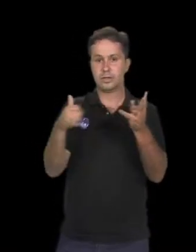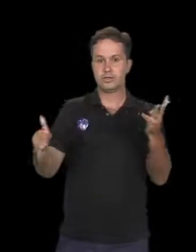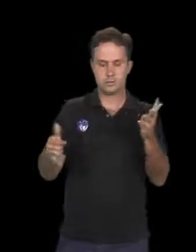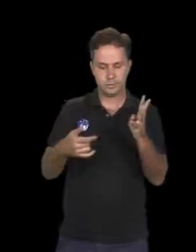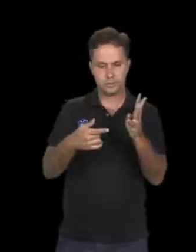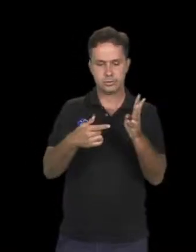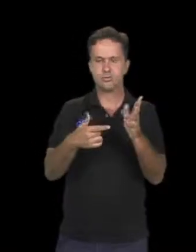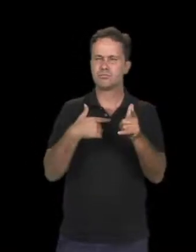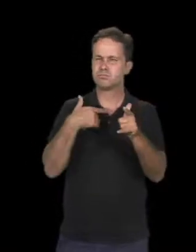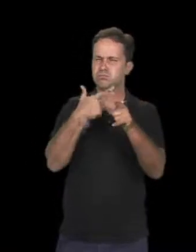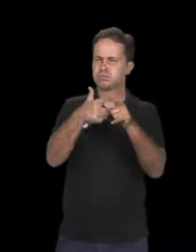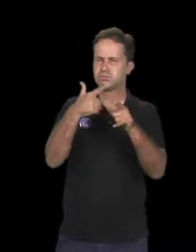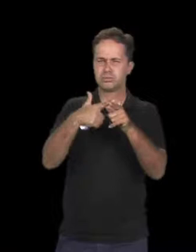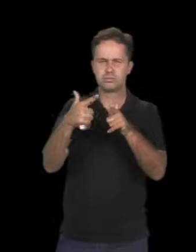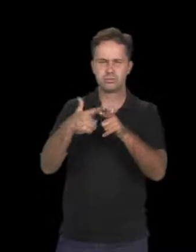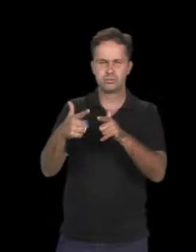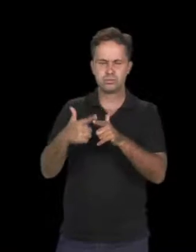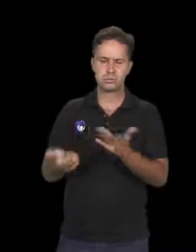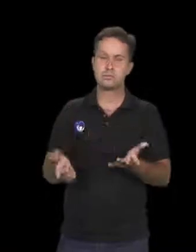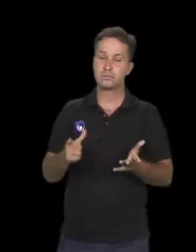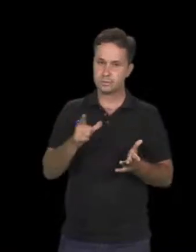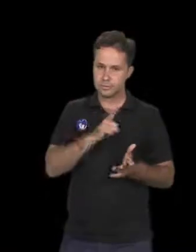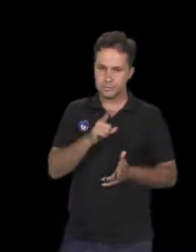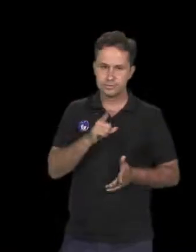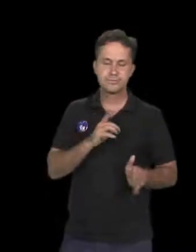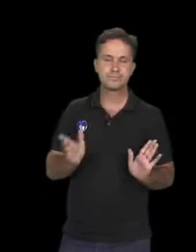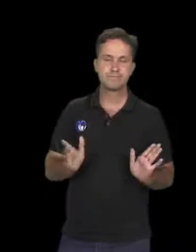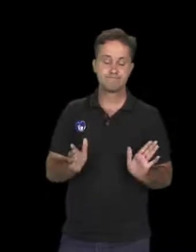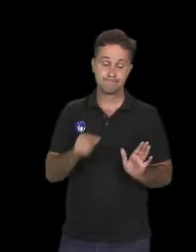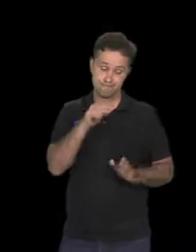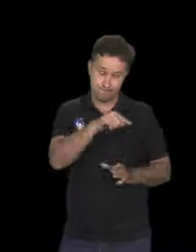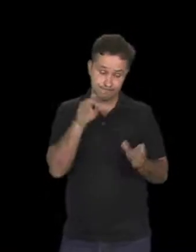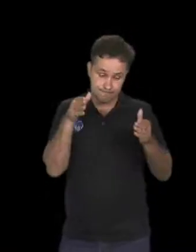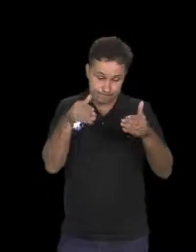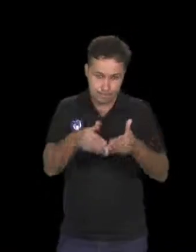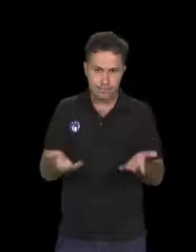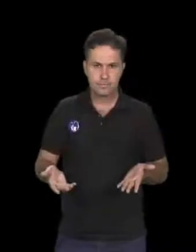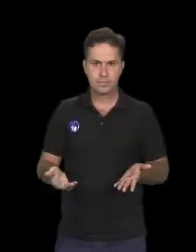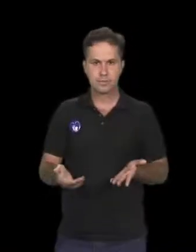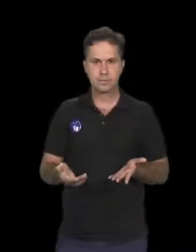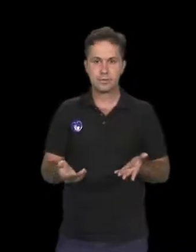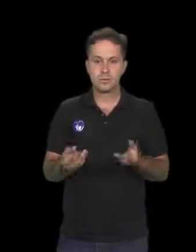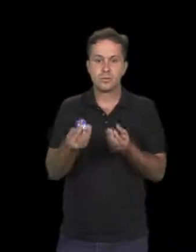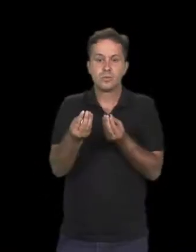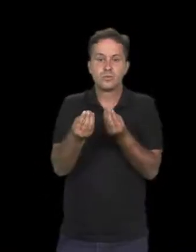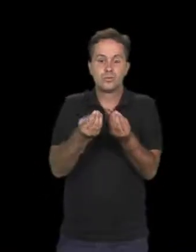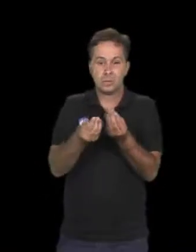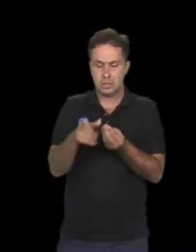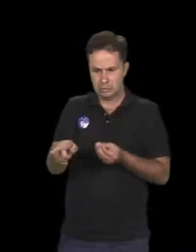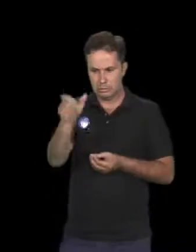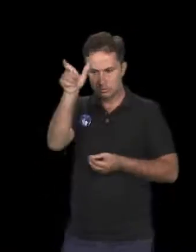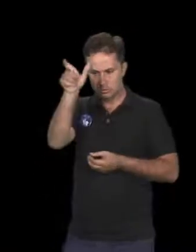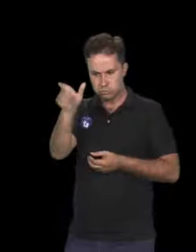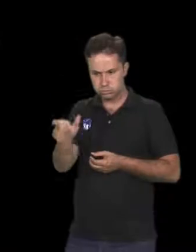E, de novo, o Cariello não é um repórter que esteja habituado